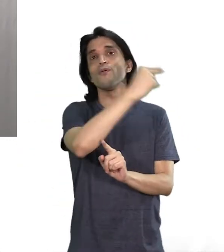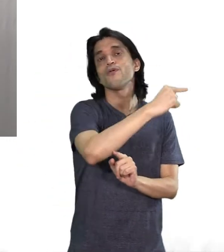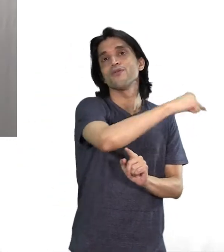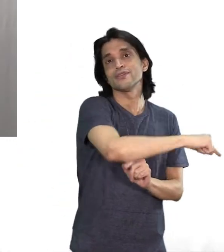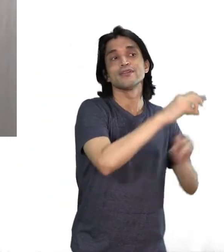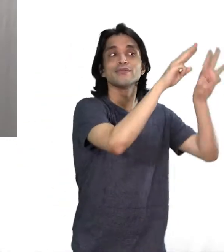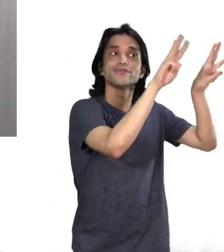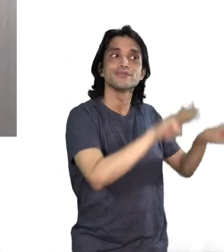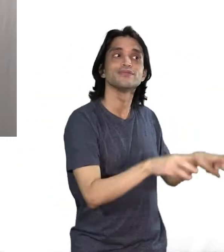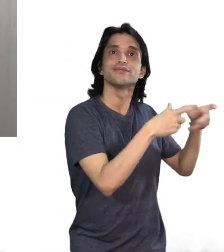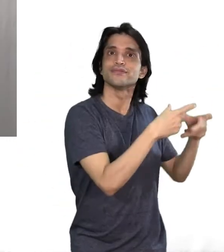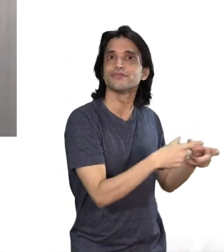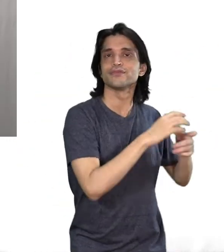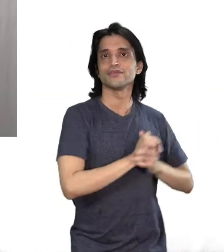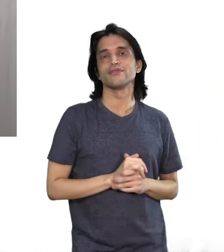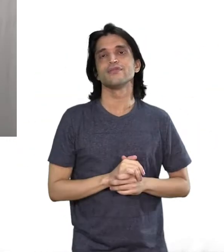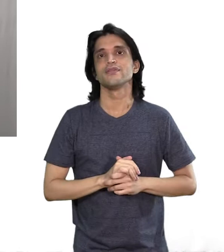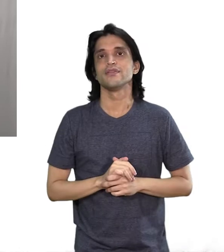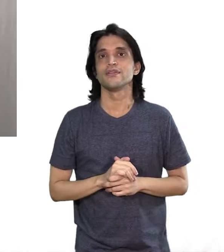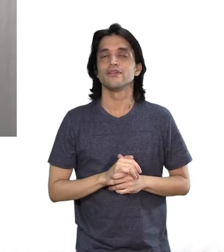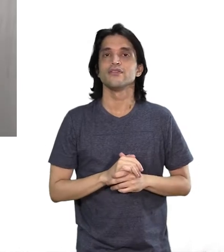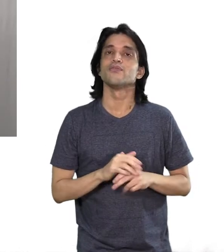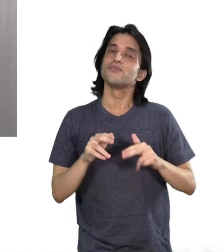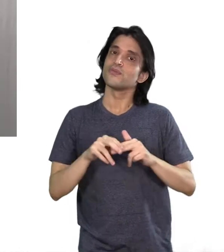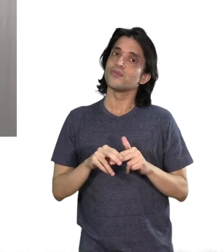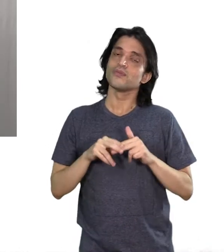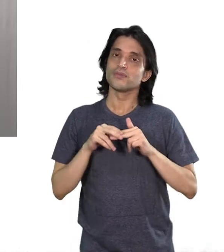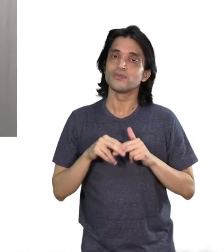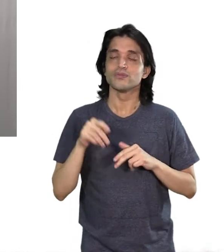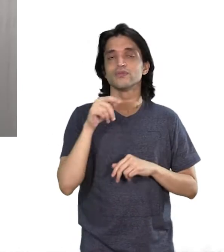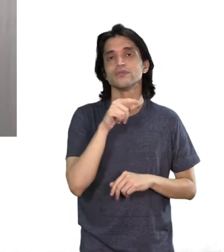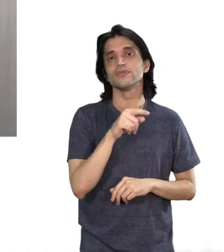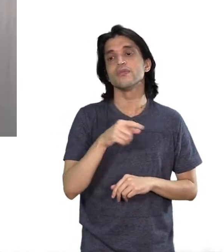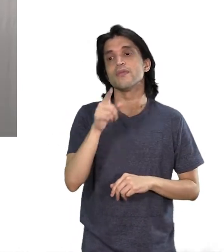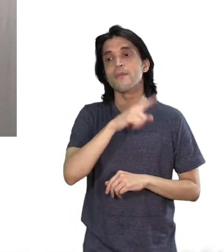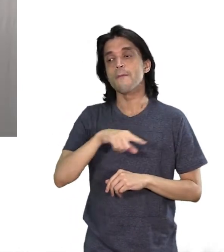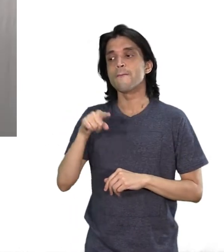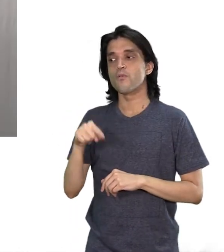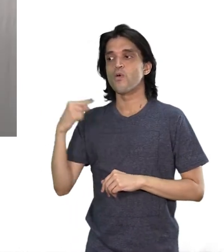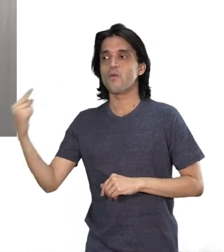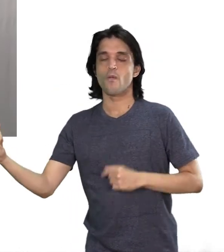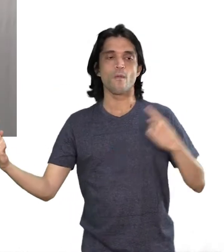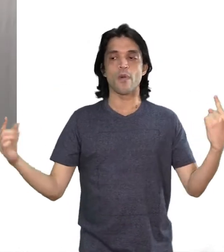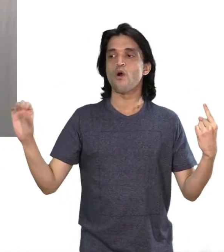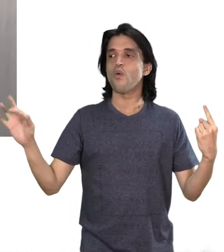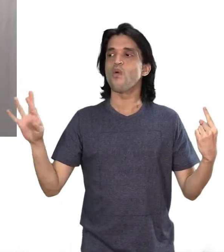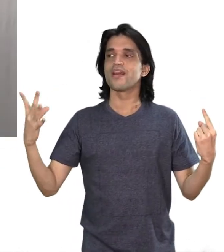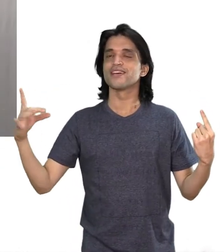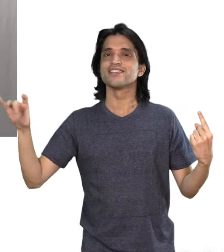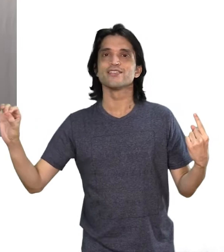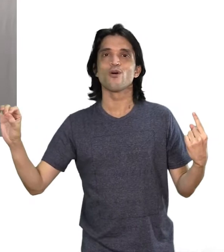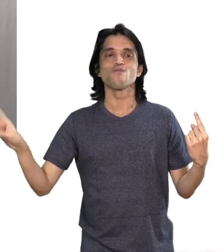um período composto por subordinação. Uma oração é subordinada à outra, é